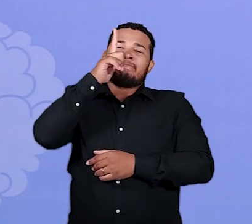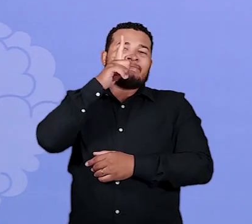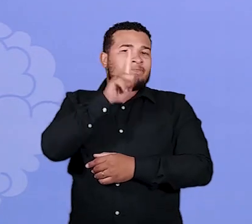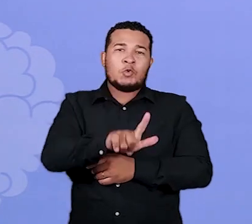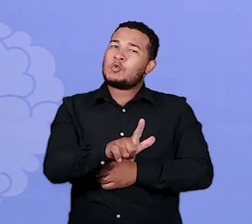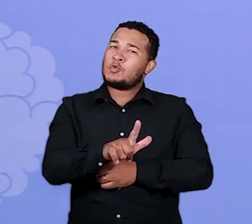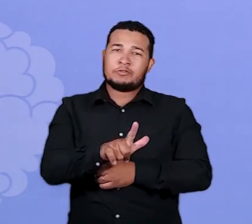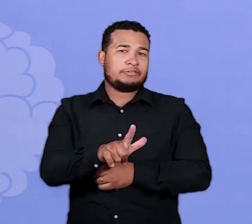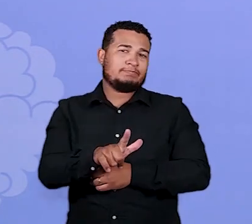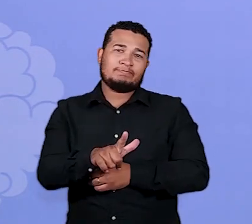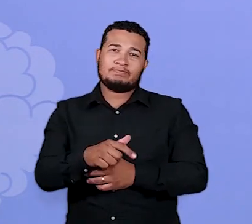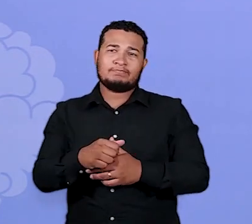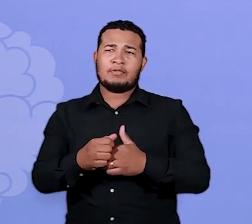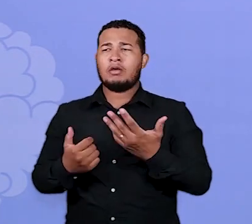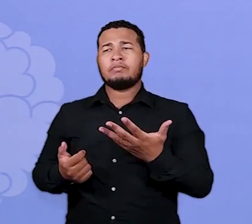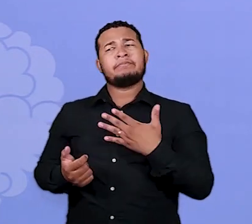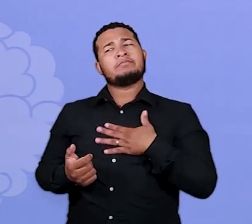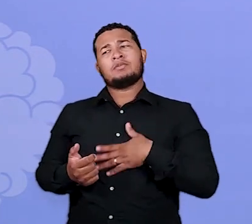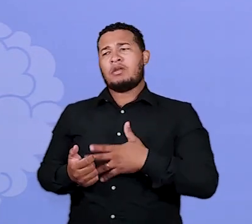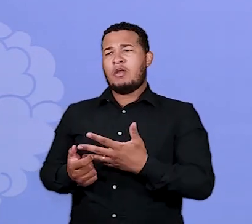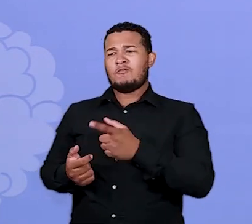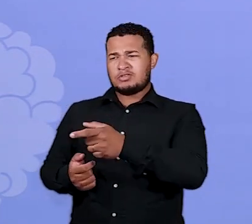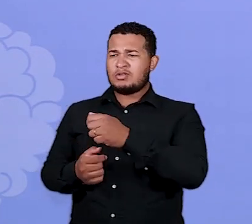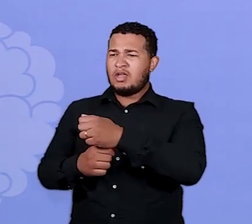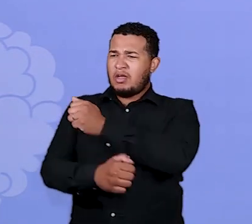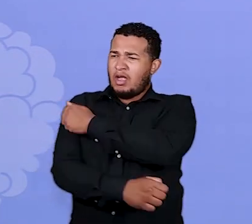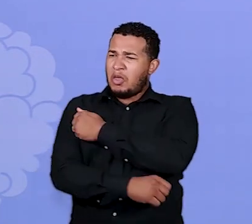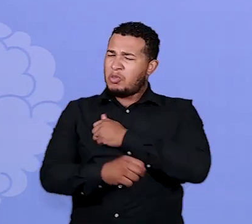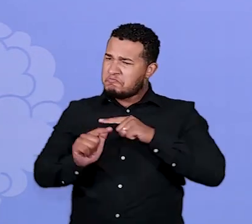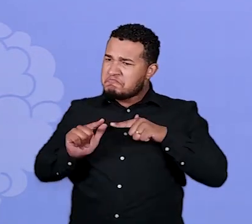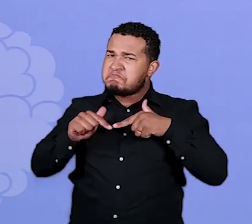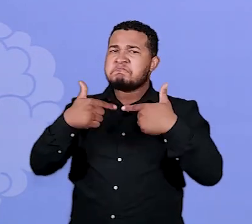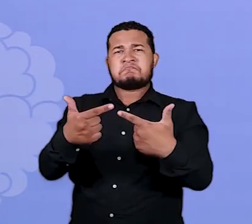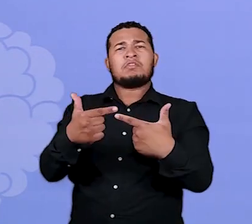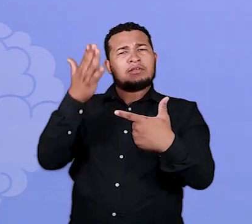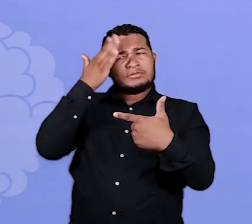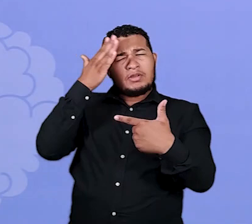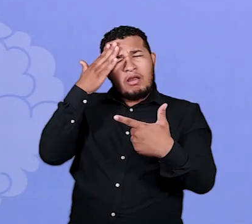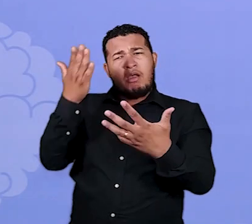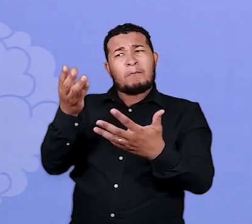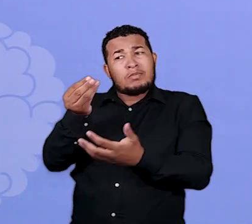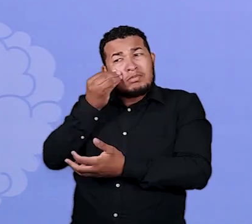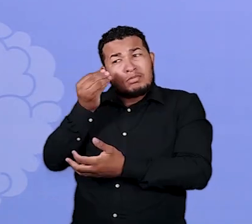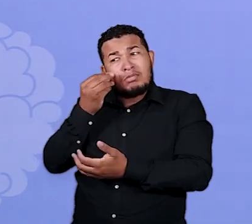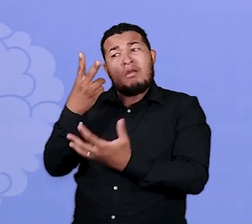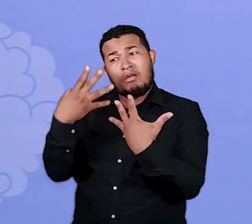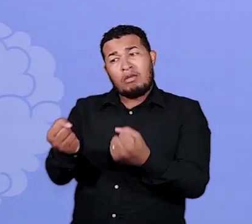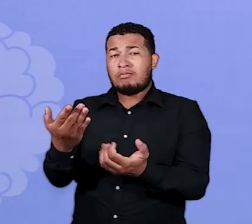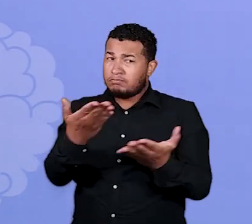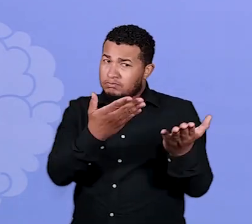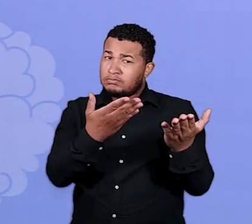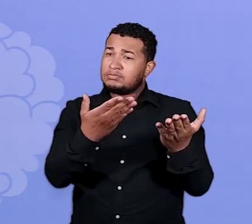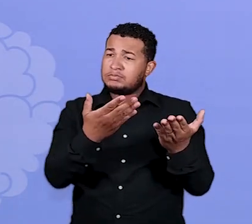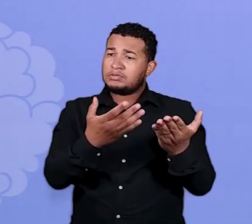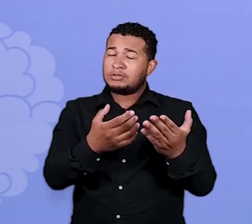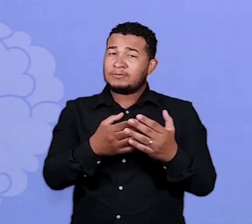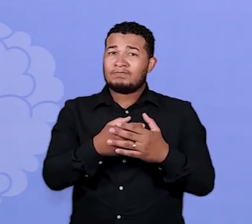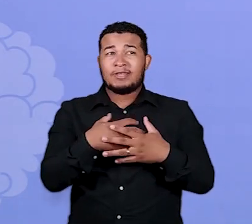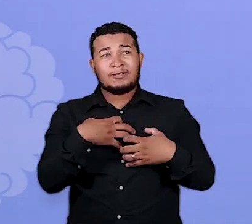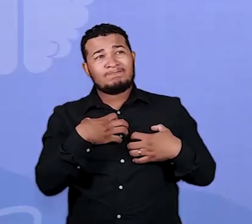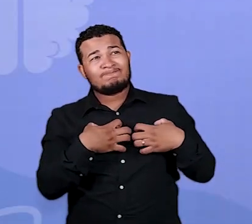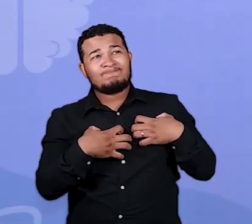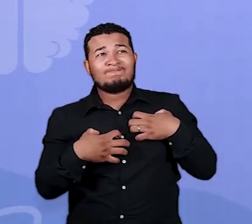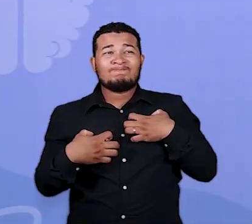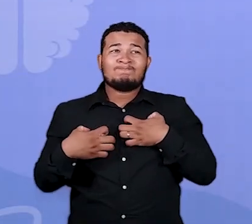olha, eu não consigo aprender. Eu falei, minha querida, você é uma aluna tão dedicada, tão esforçada, vamos tentar aprender um pouco